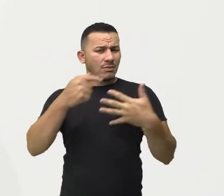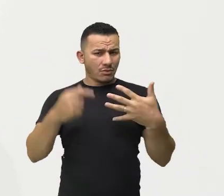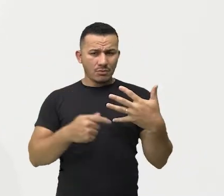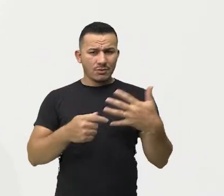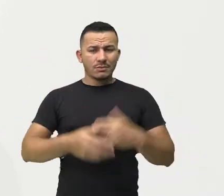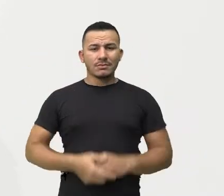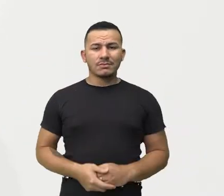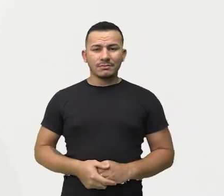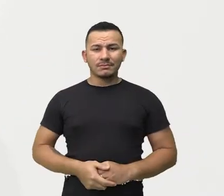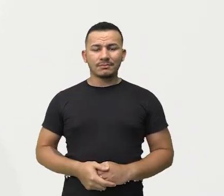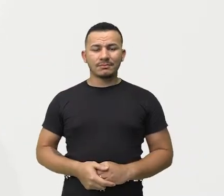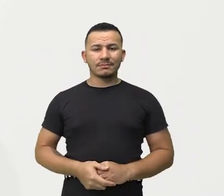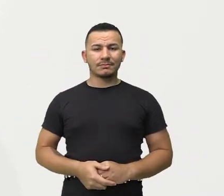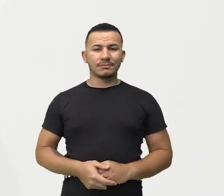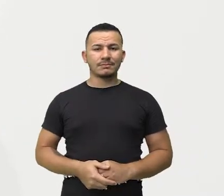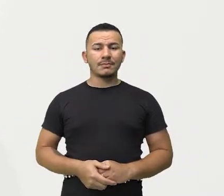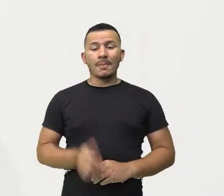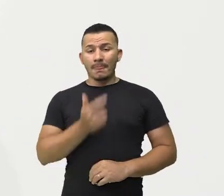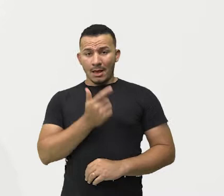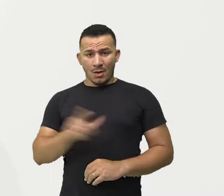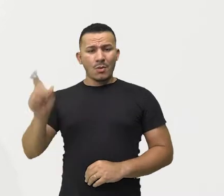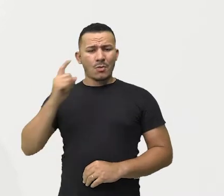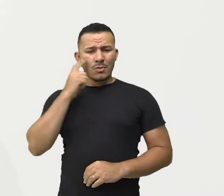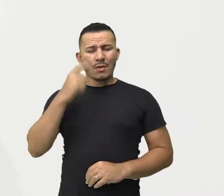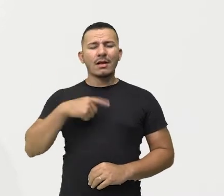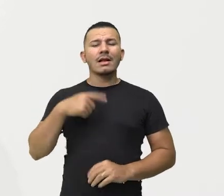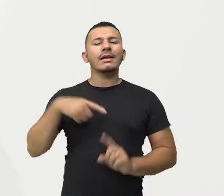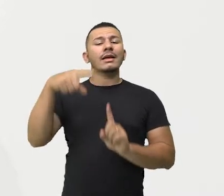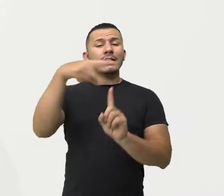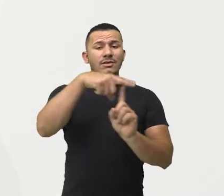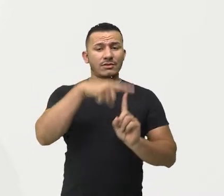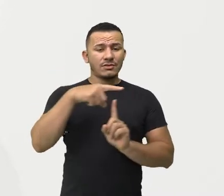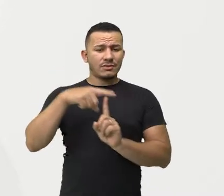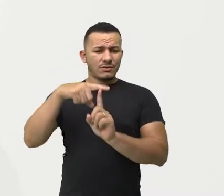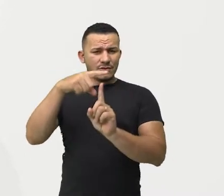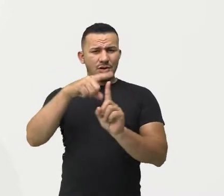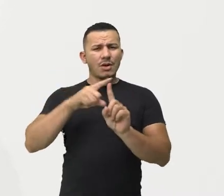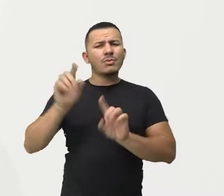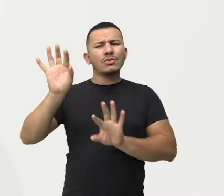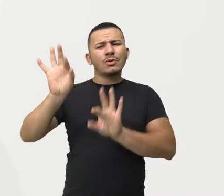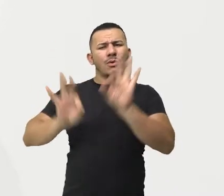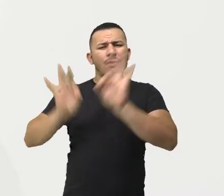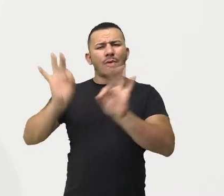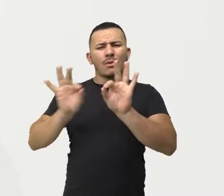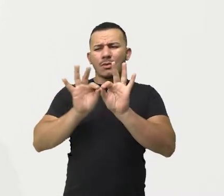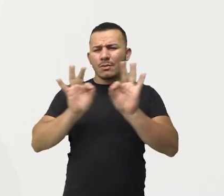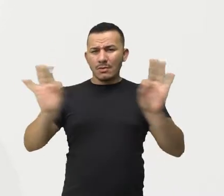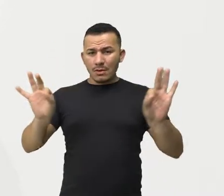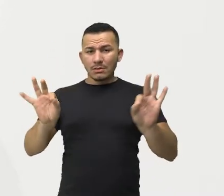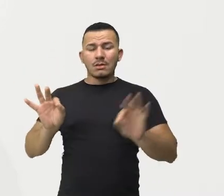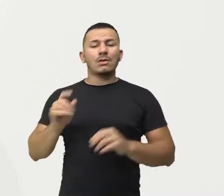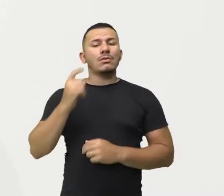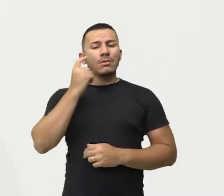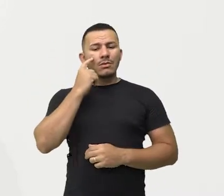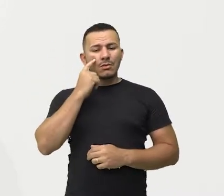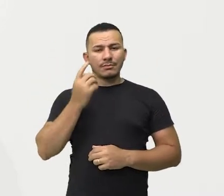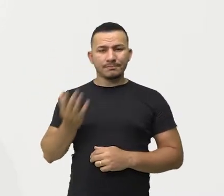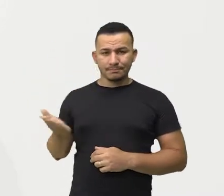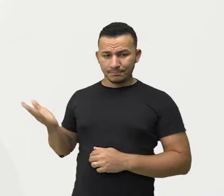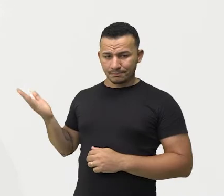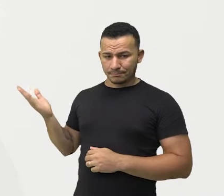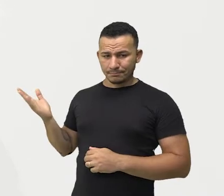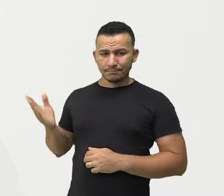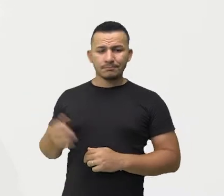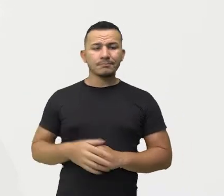Vamos seguir, olha só. Então o que é que nós temos agora? Tipos de simetria. Então nós temos simetria